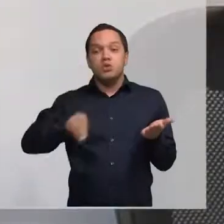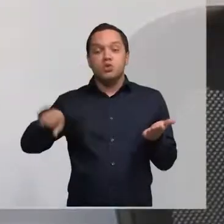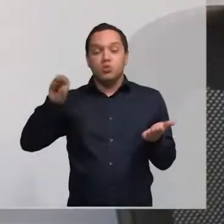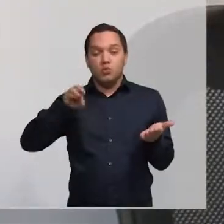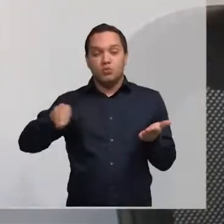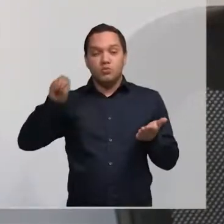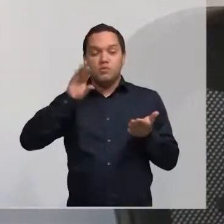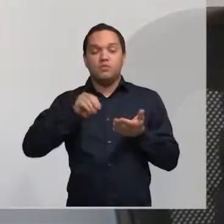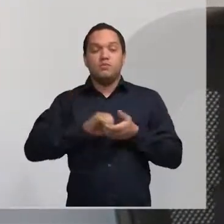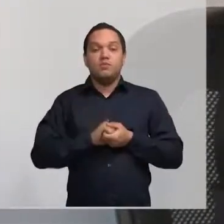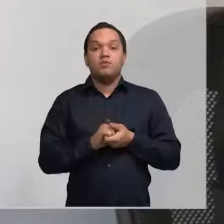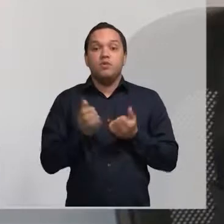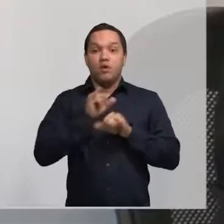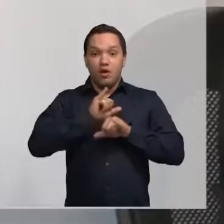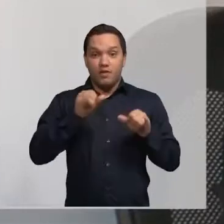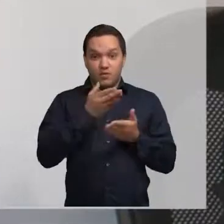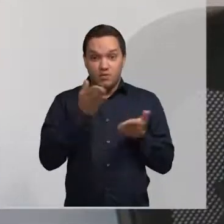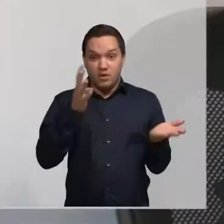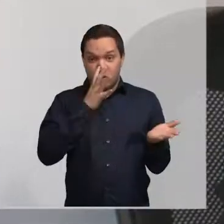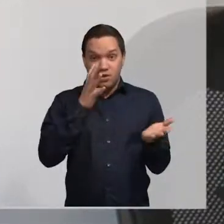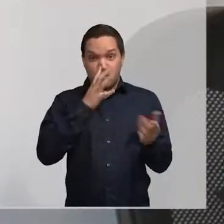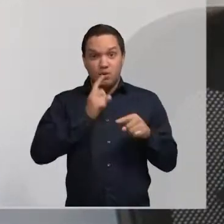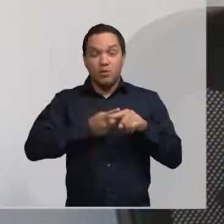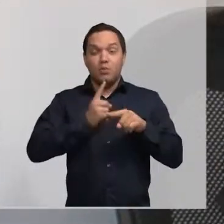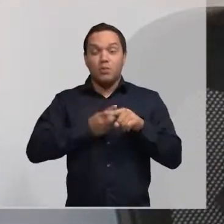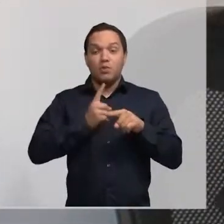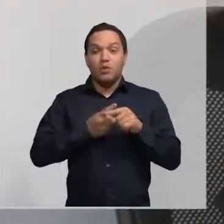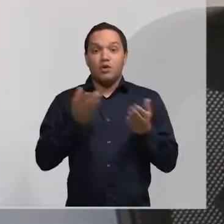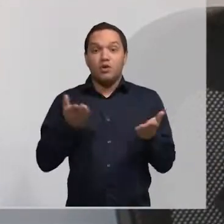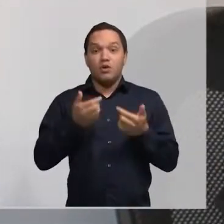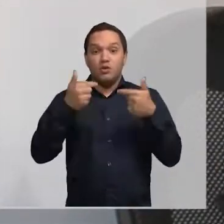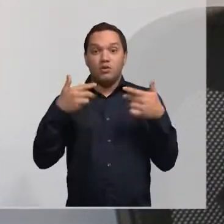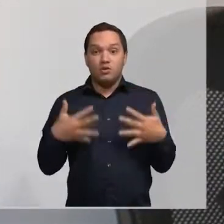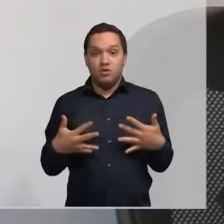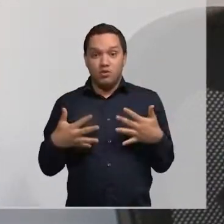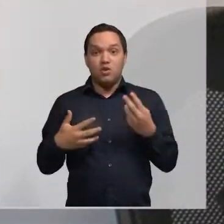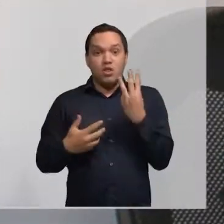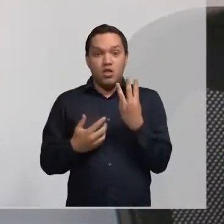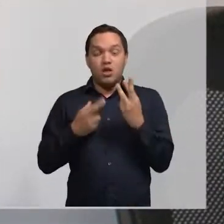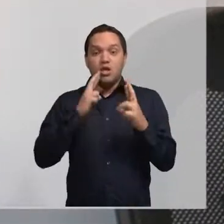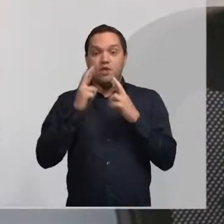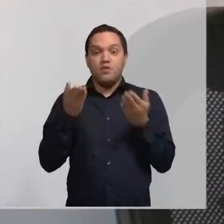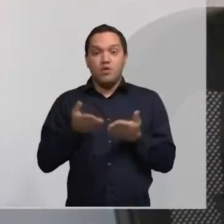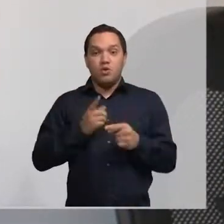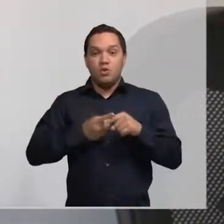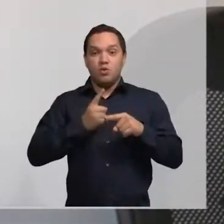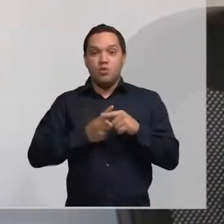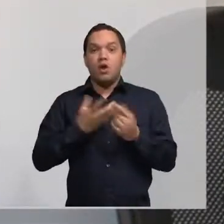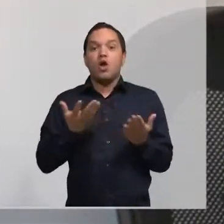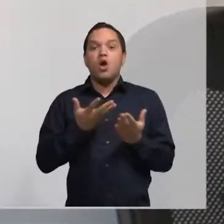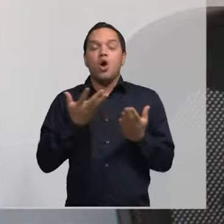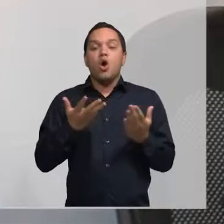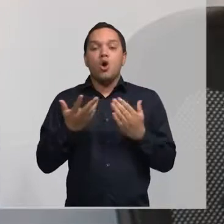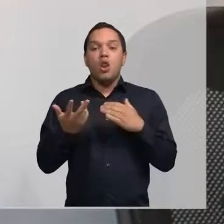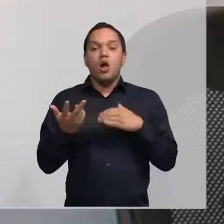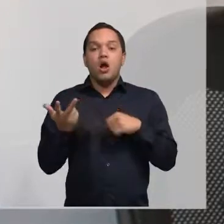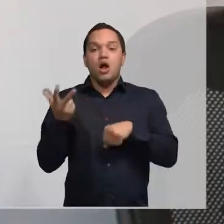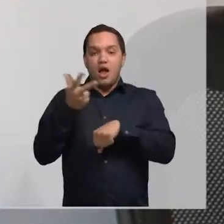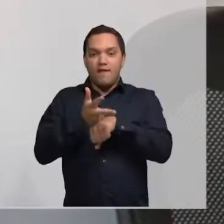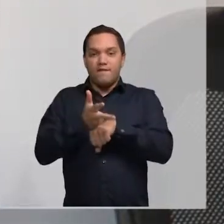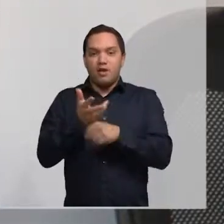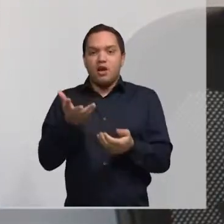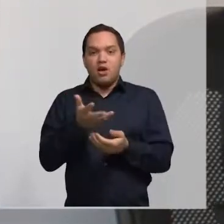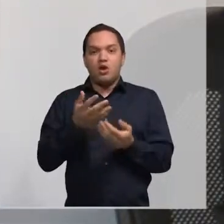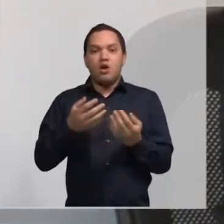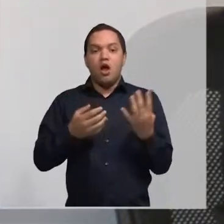Só avisar o telespectador que a gente, infelizmente, vai só poder falar de 3 entrevistas hoje, porque nós estamos gravando e nós não vamos pegar a